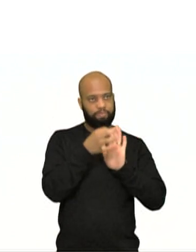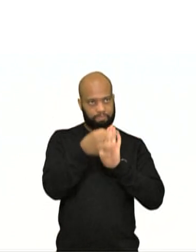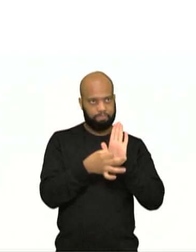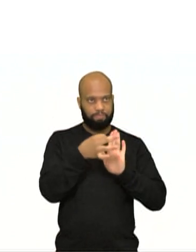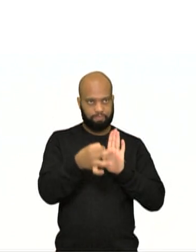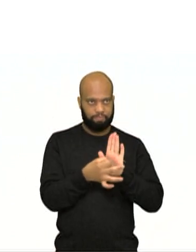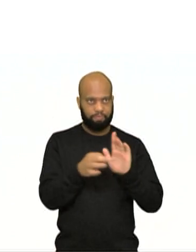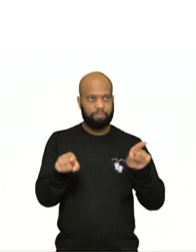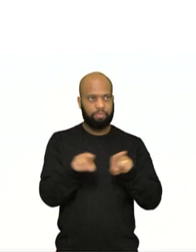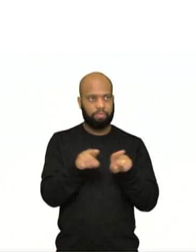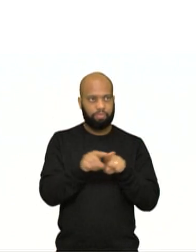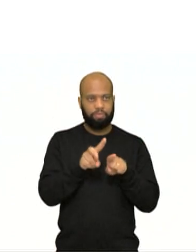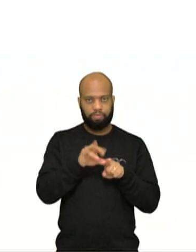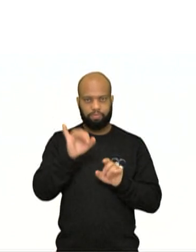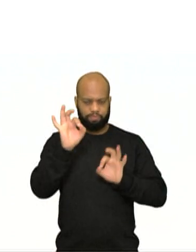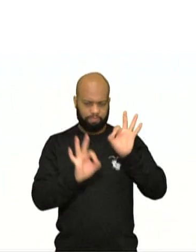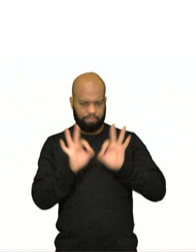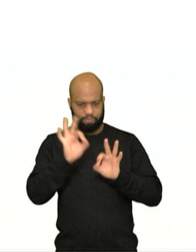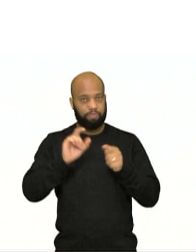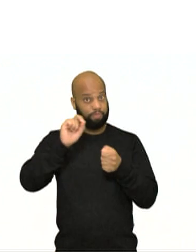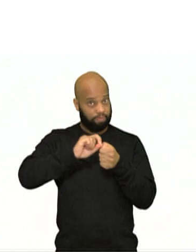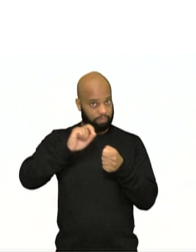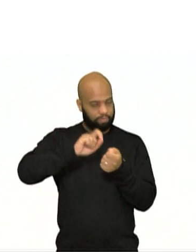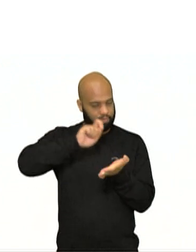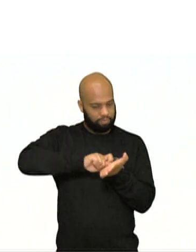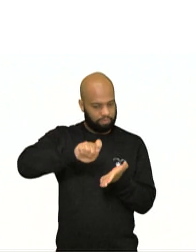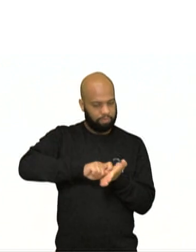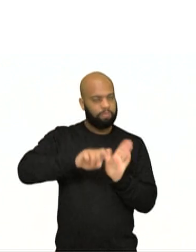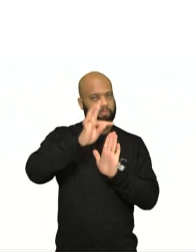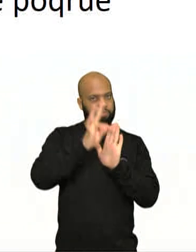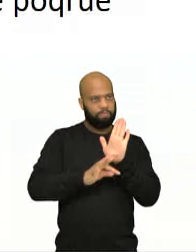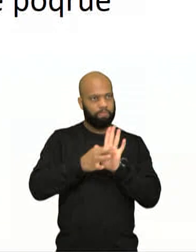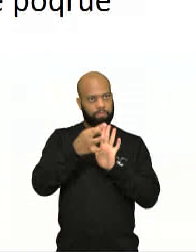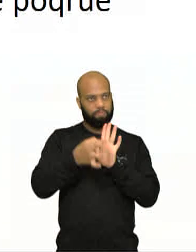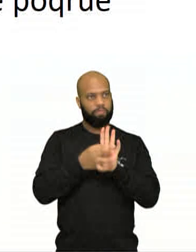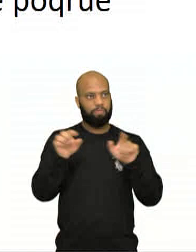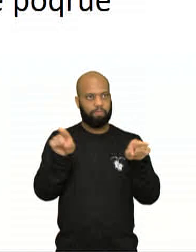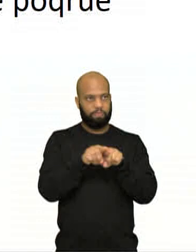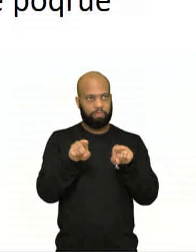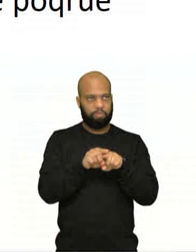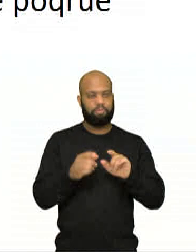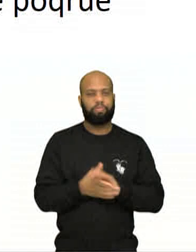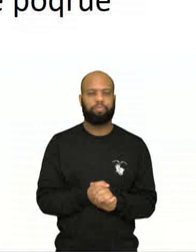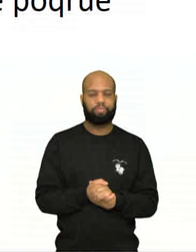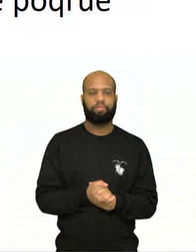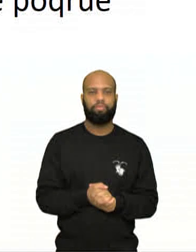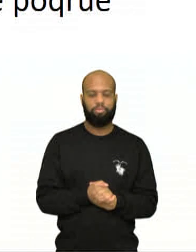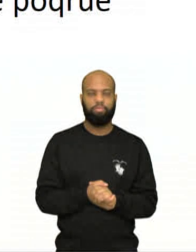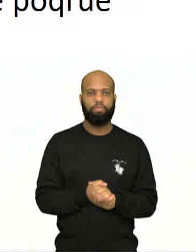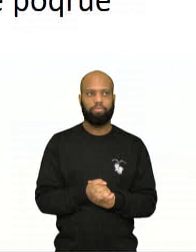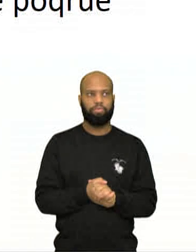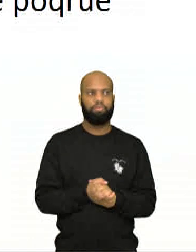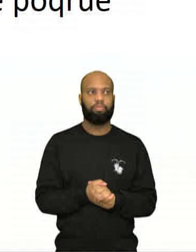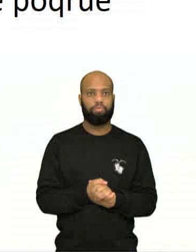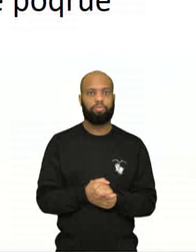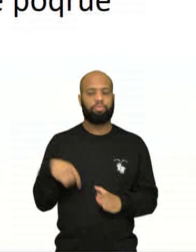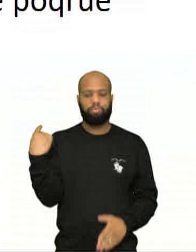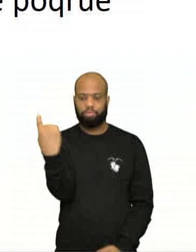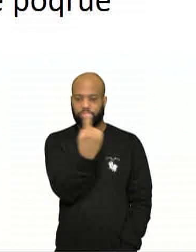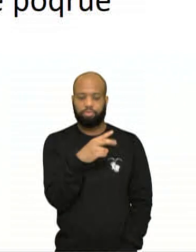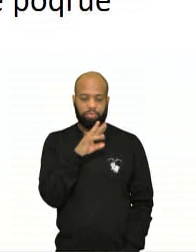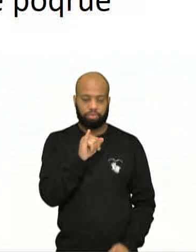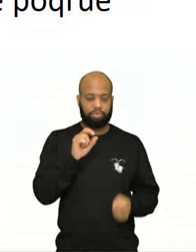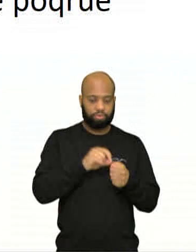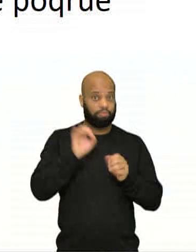opinião, planejar e produzir artigo de opinião. Isso mesmo, faremos um planejamento